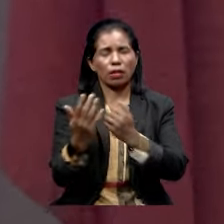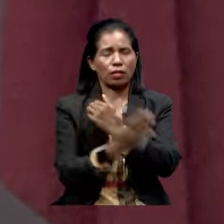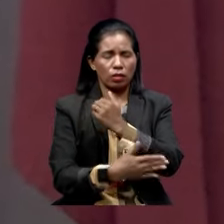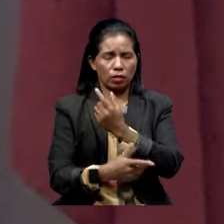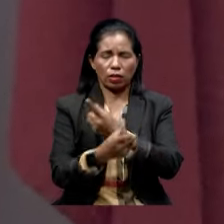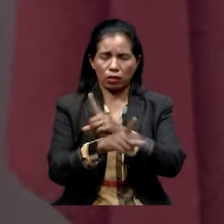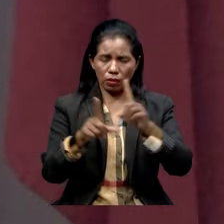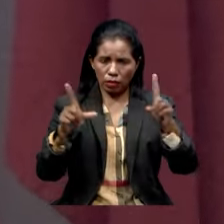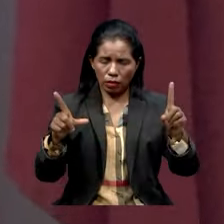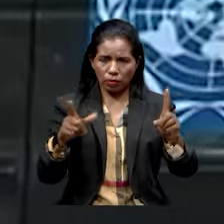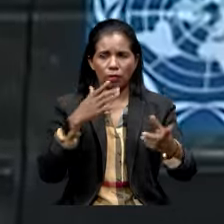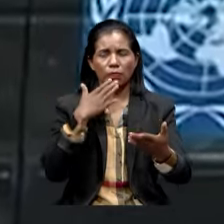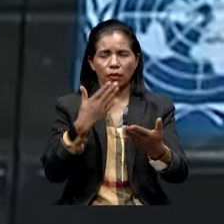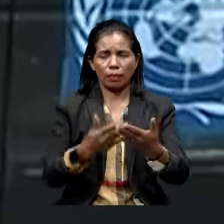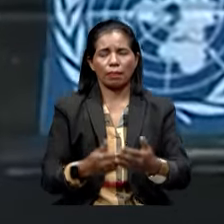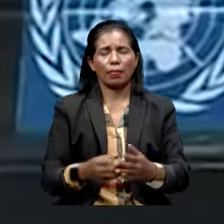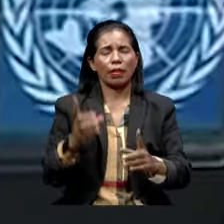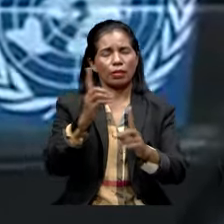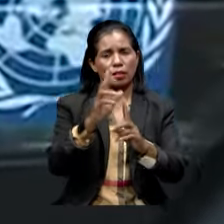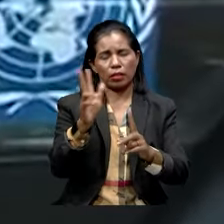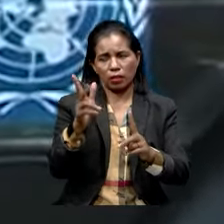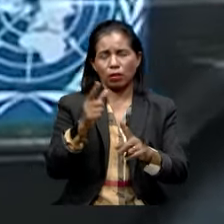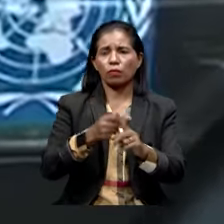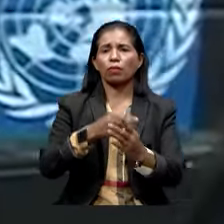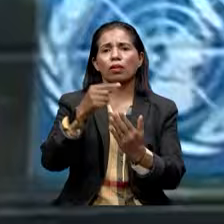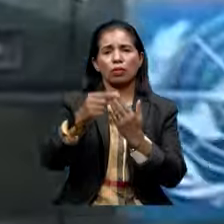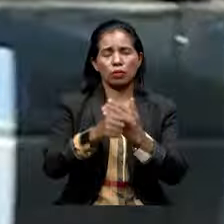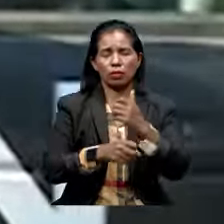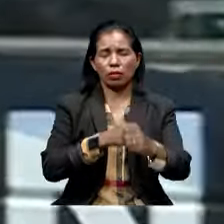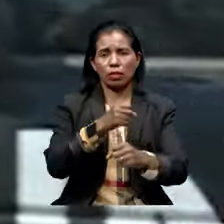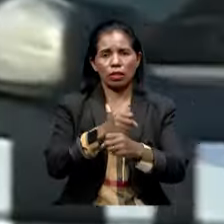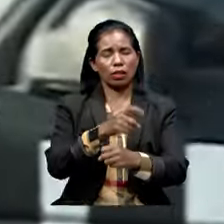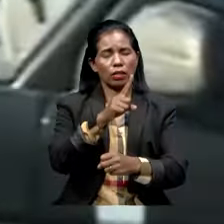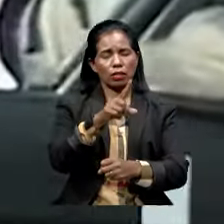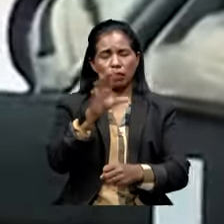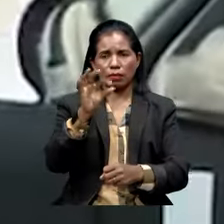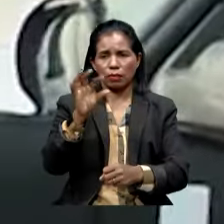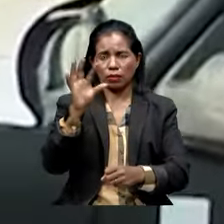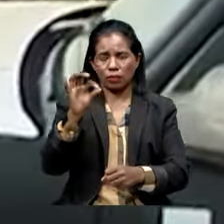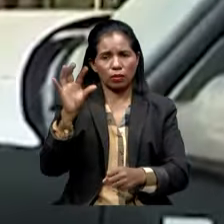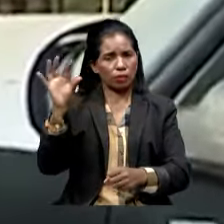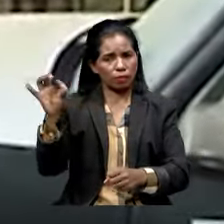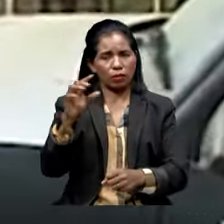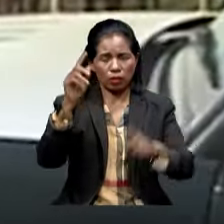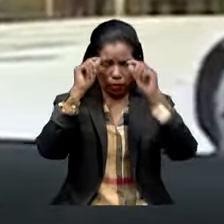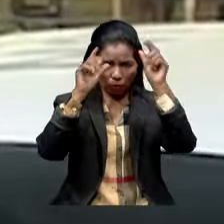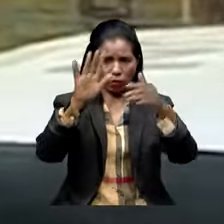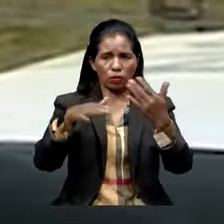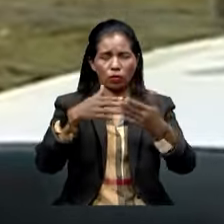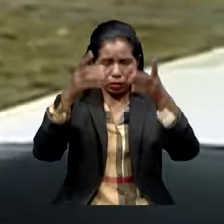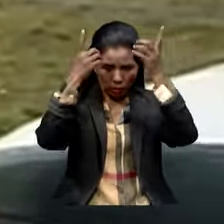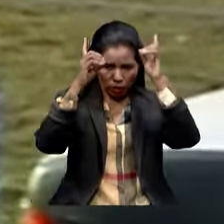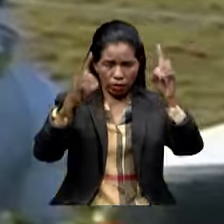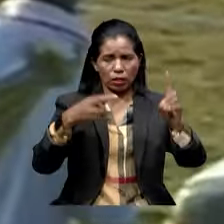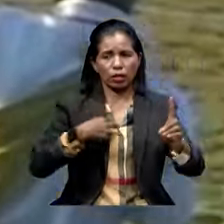e soberana. Lembra Cata que Loron Tolunulo Fulan Augusto tinha reunido a Tucia Cianulo Recencia, Timoruan Roto decide